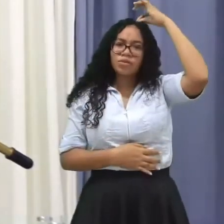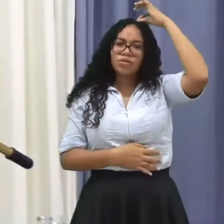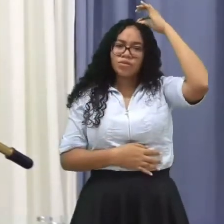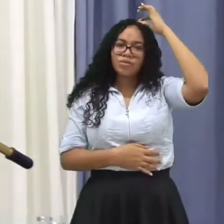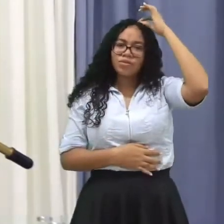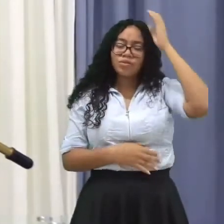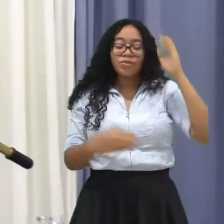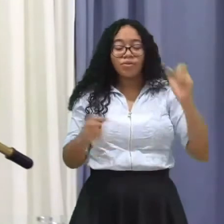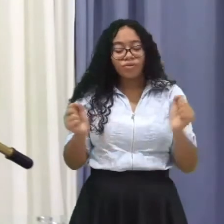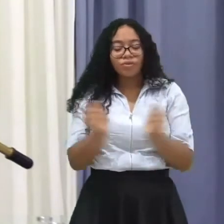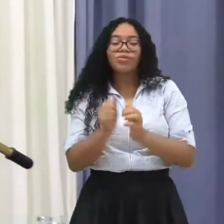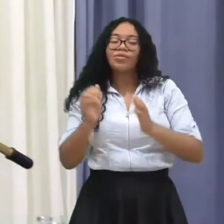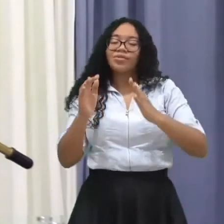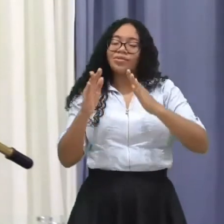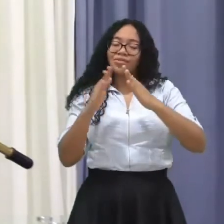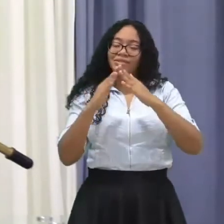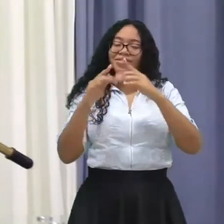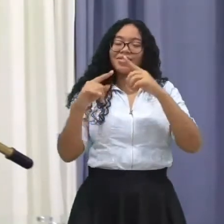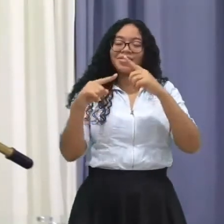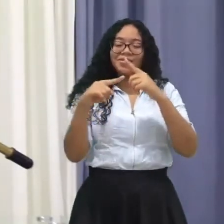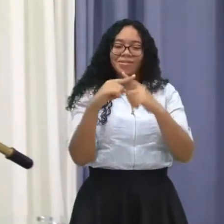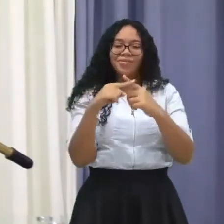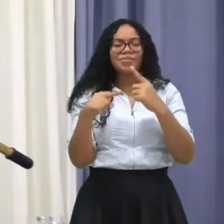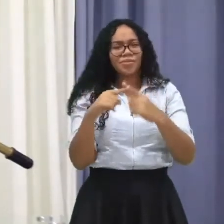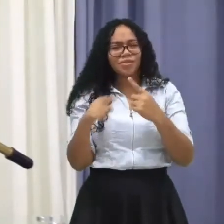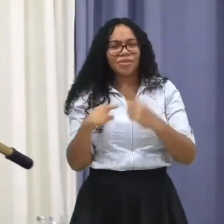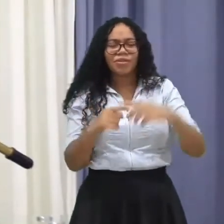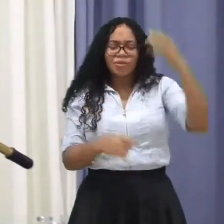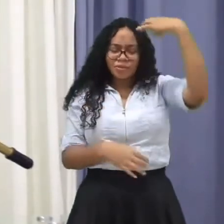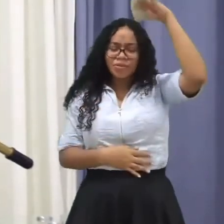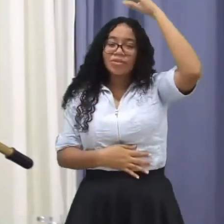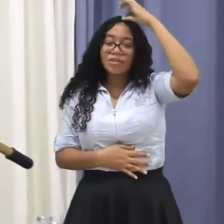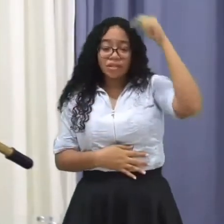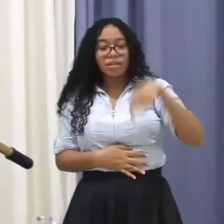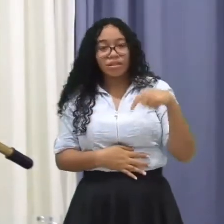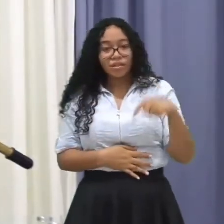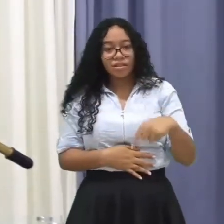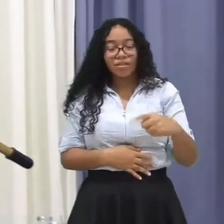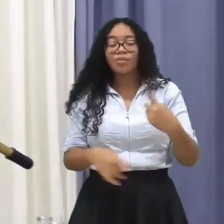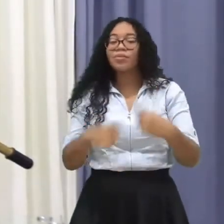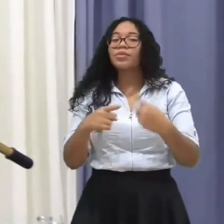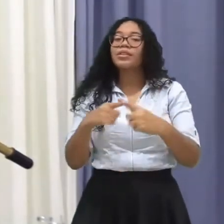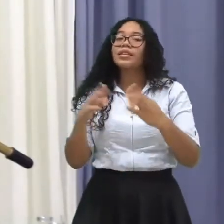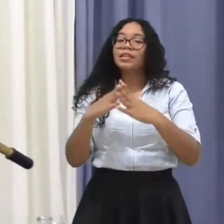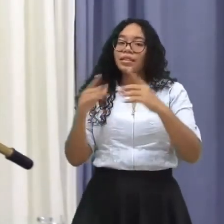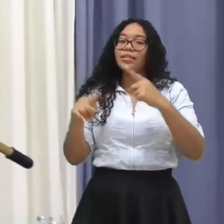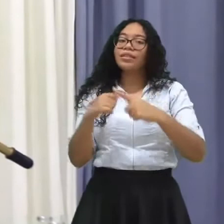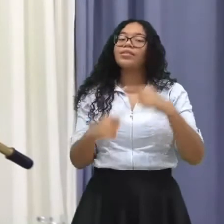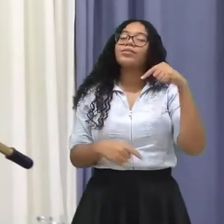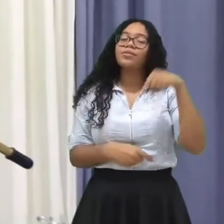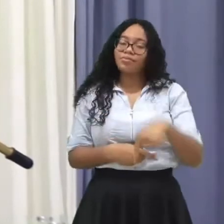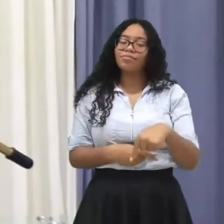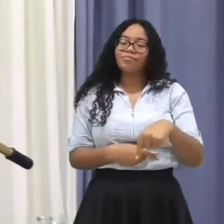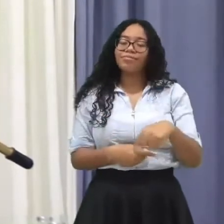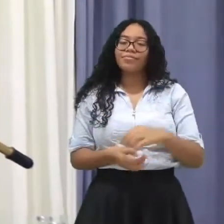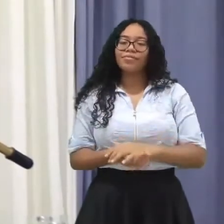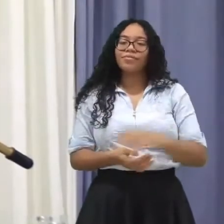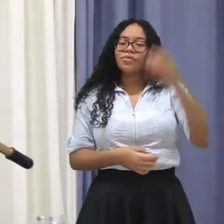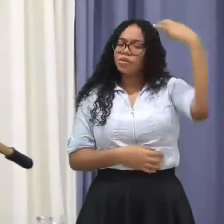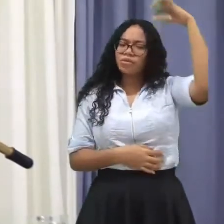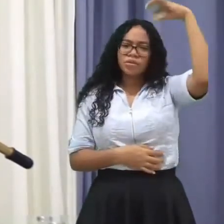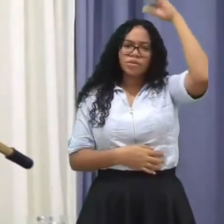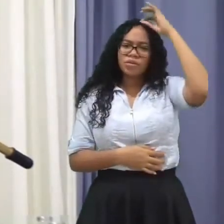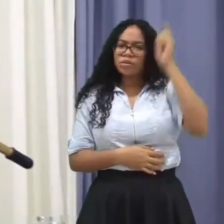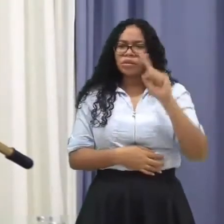junto, porque o Espírito Santo só está aqui por causa da igreja. O Espírito Santo não está aqui por causa